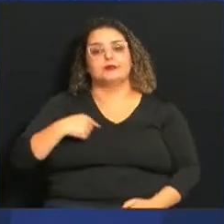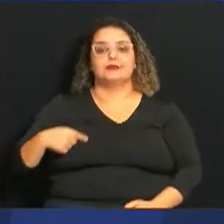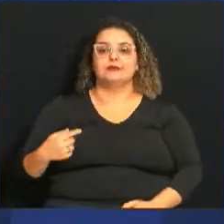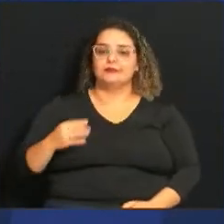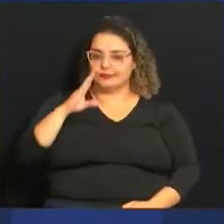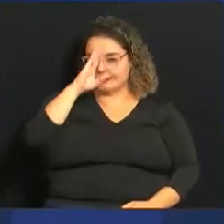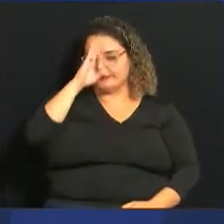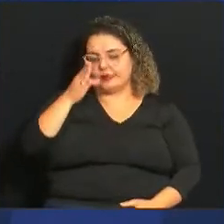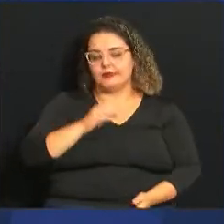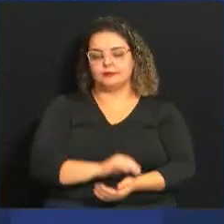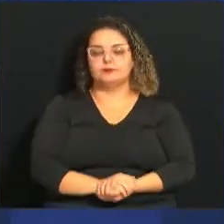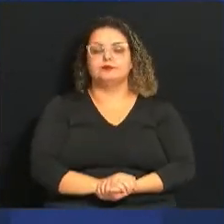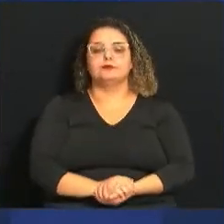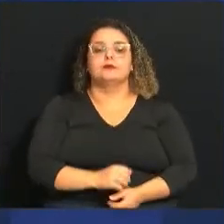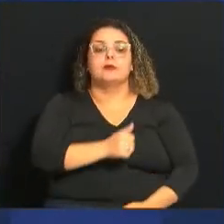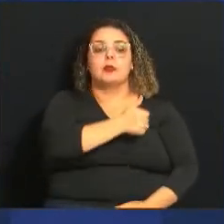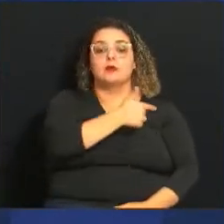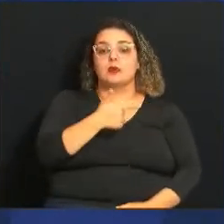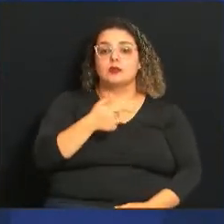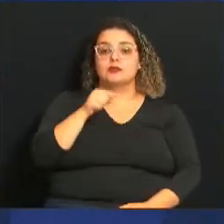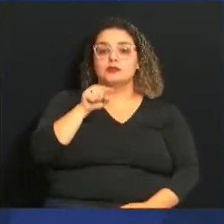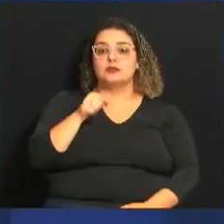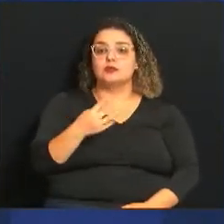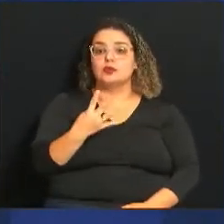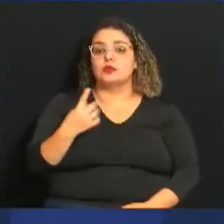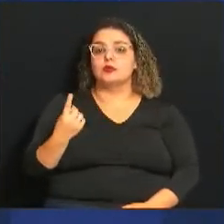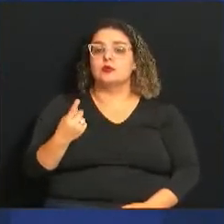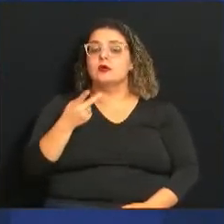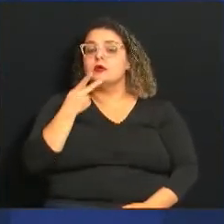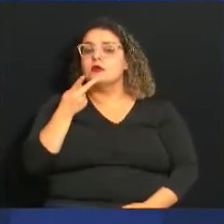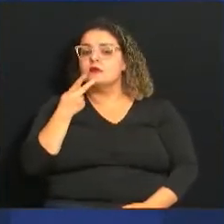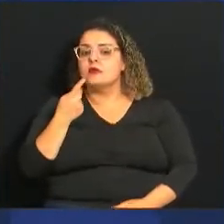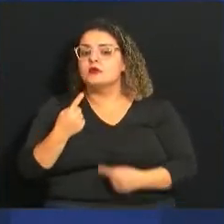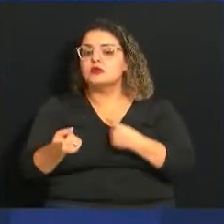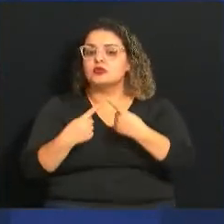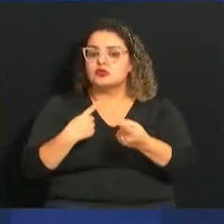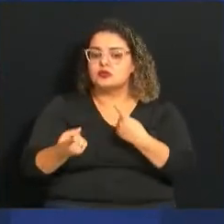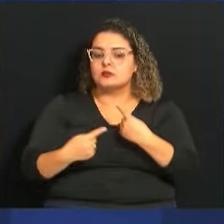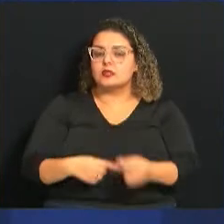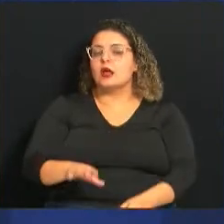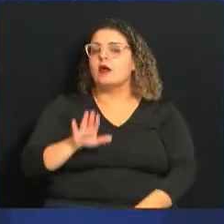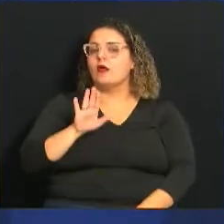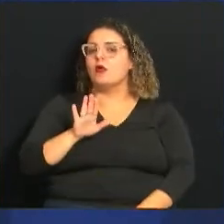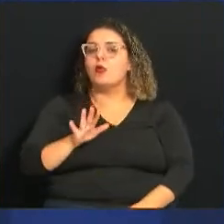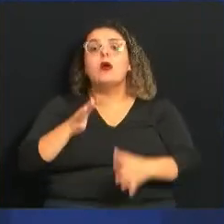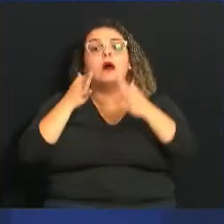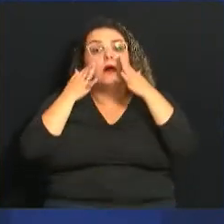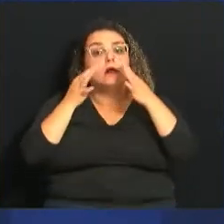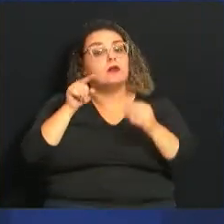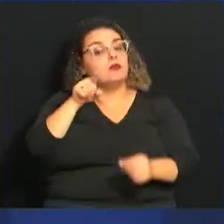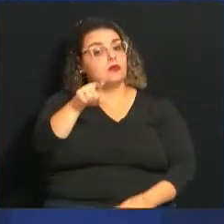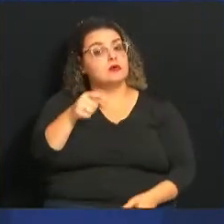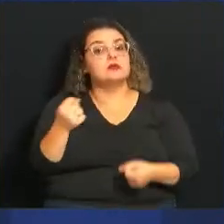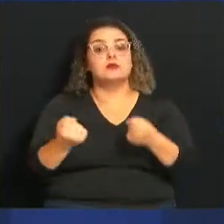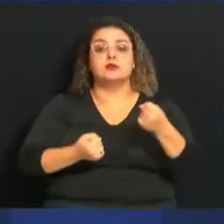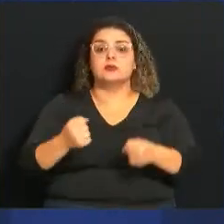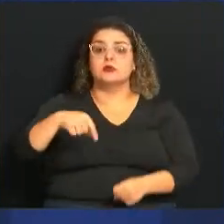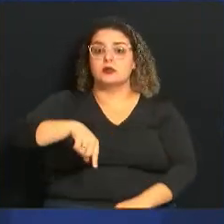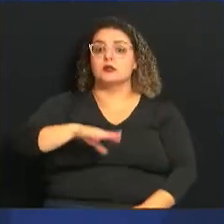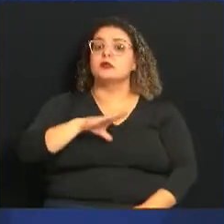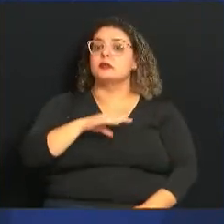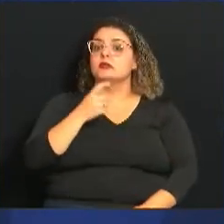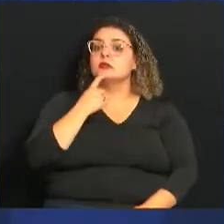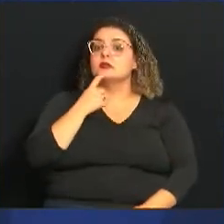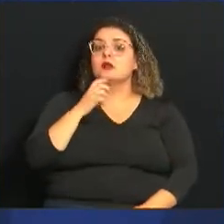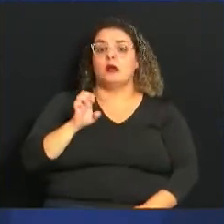Meio-dia e 41, nós estamos ao vivo nesta quarta-feira. Falar sobre trânsito agora. Atenção, você motorista aqui da cidade, hein? A